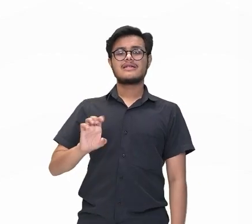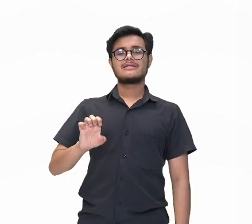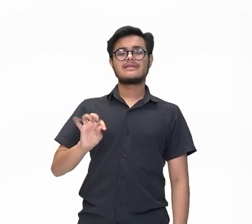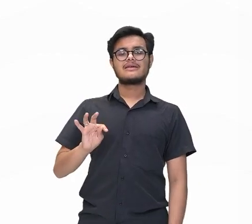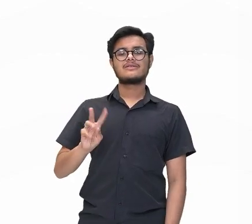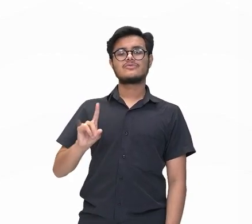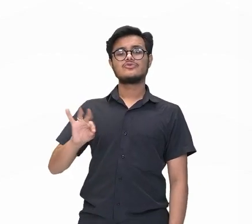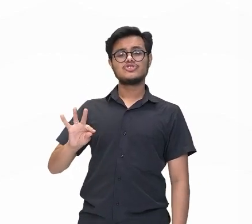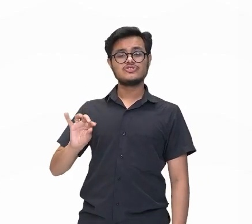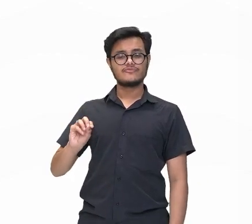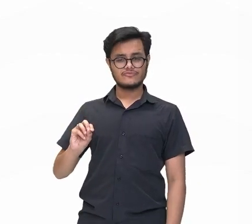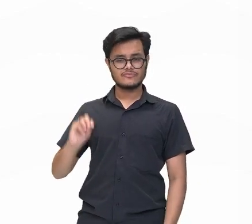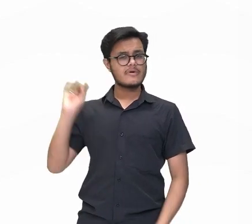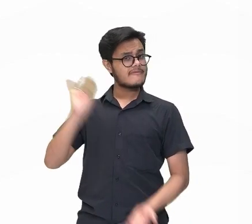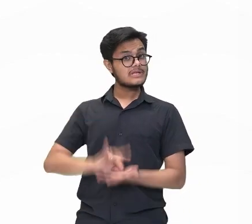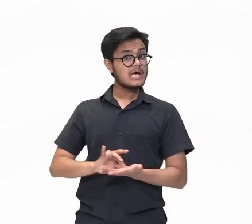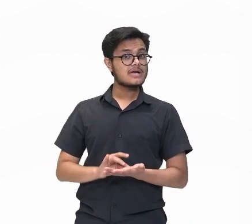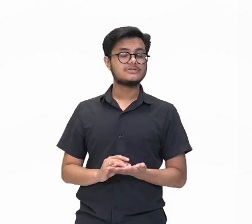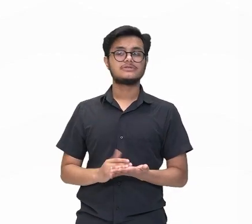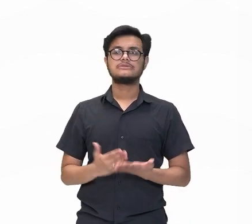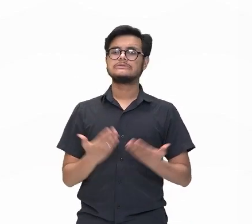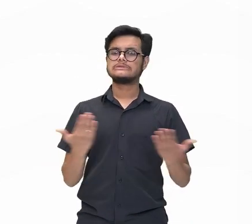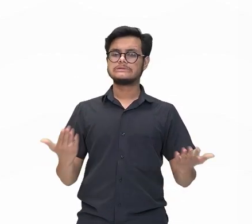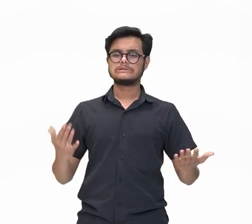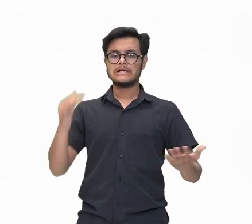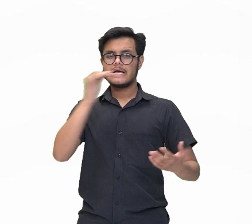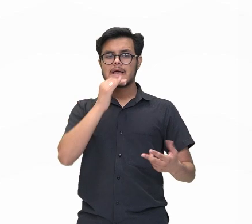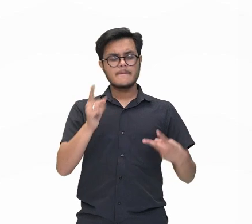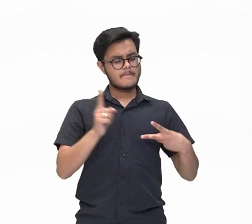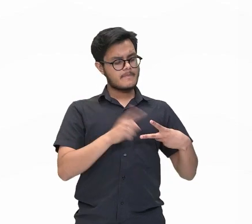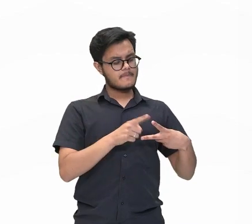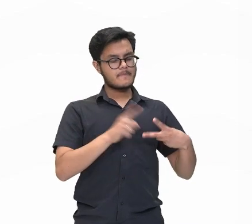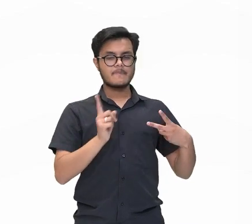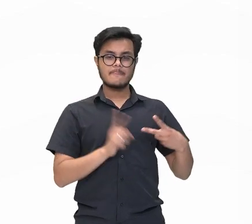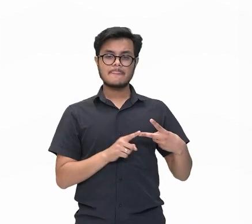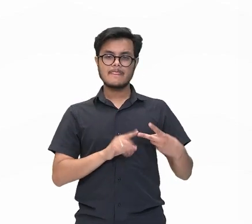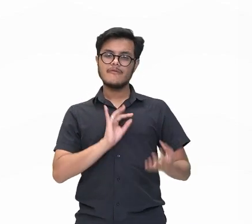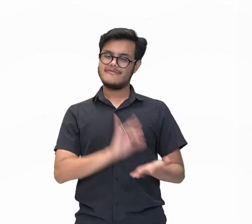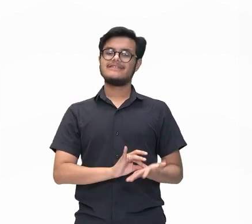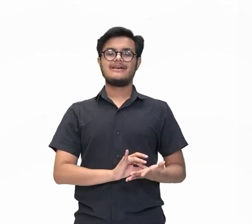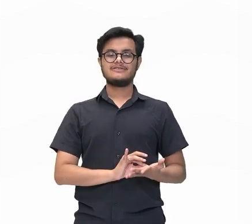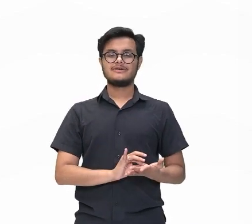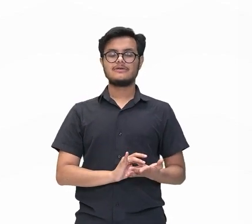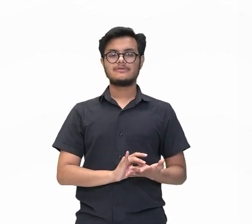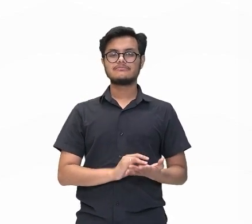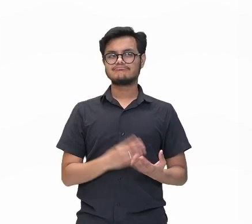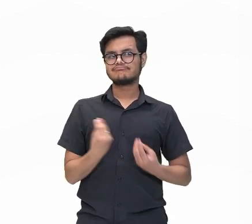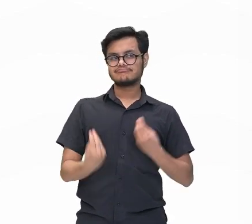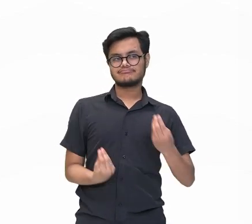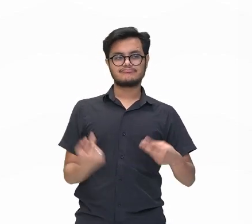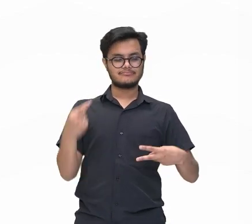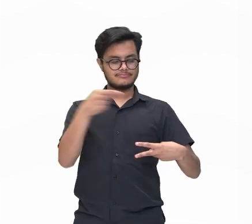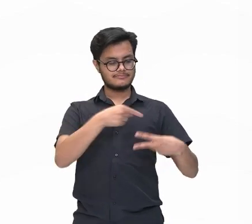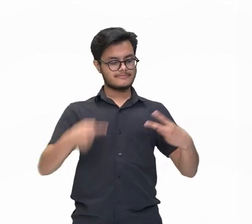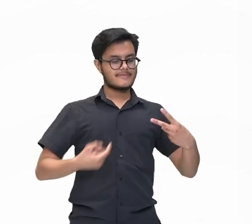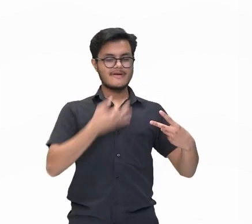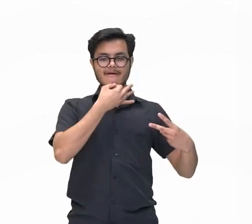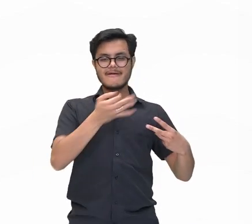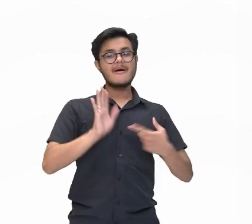ela é verdadeira. Aí as duas premissas, 1 e 2, foram verdadeiras, né? A única forma de questionar esse tipo de argumento